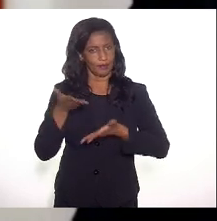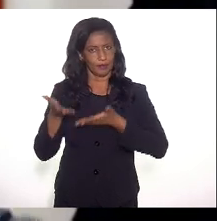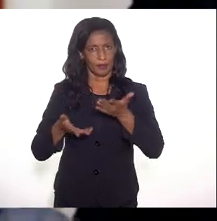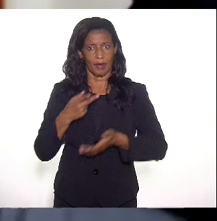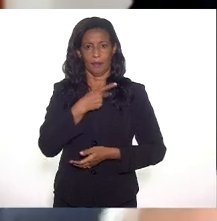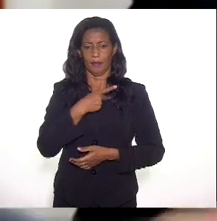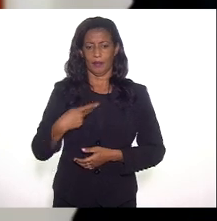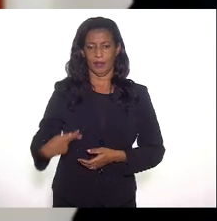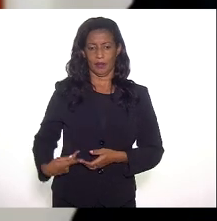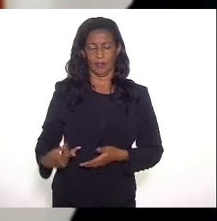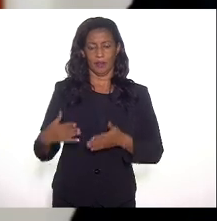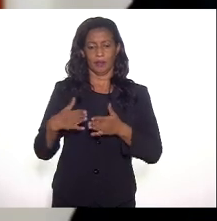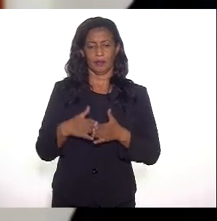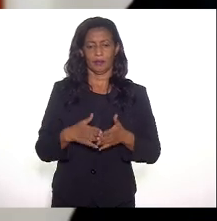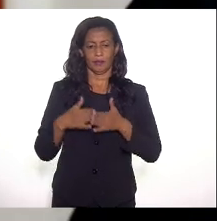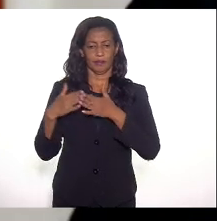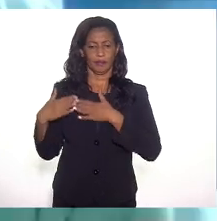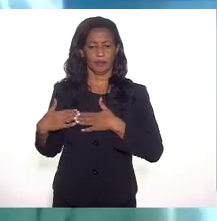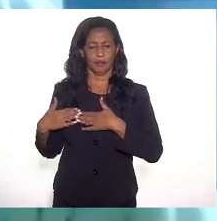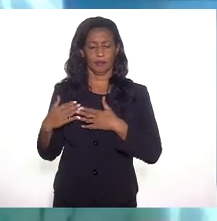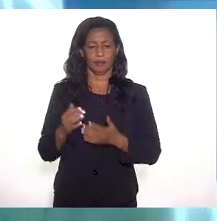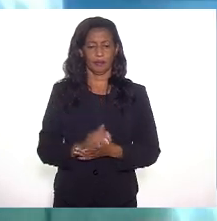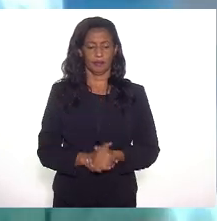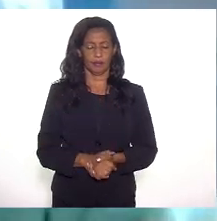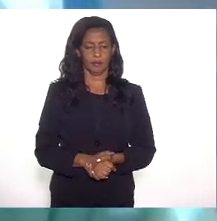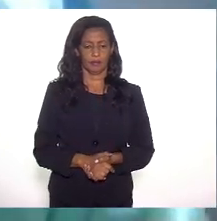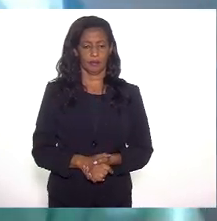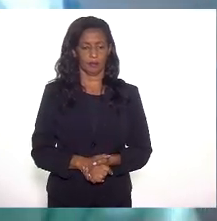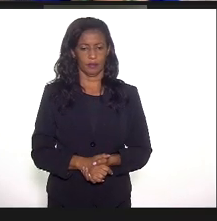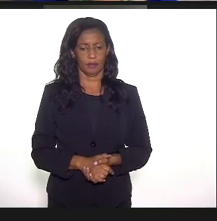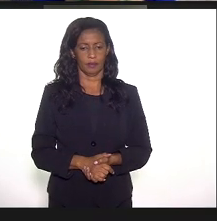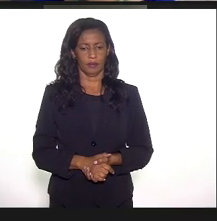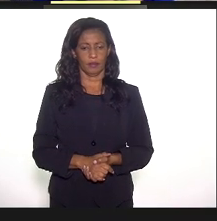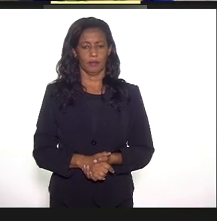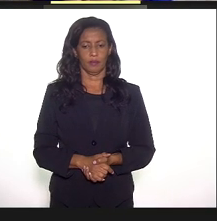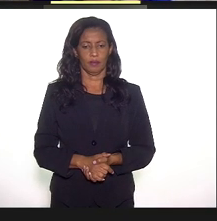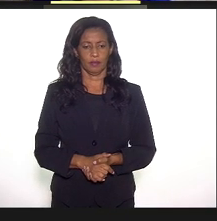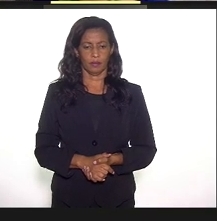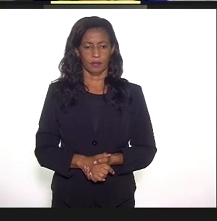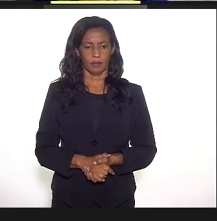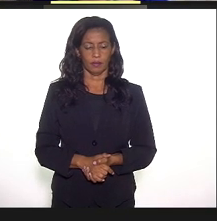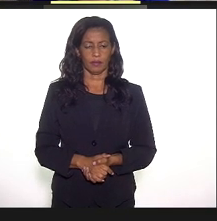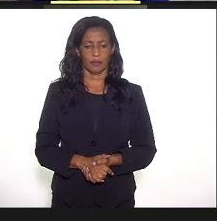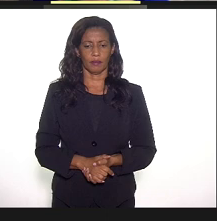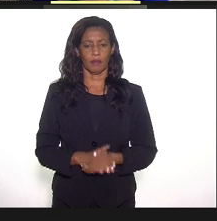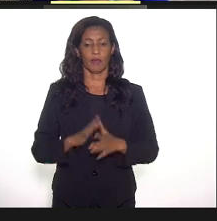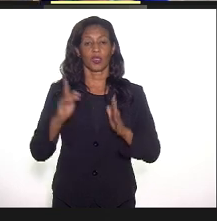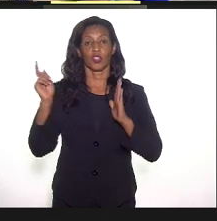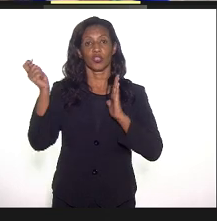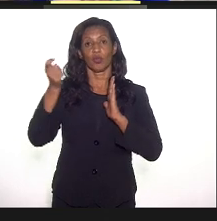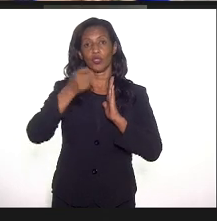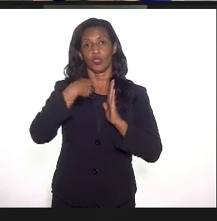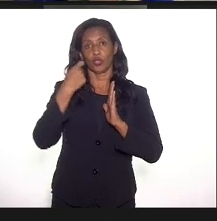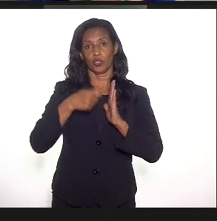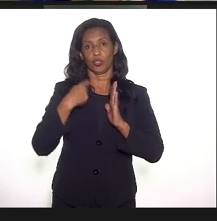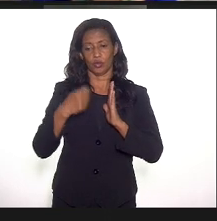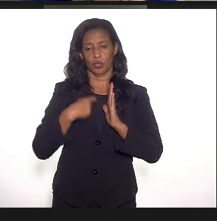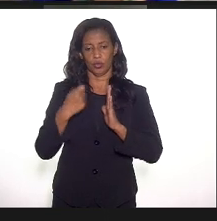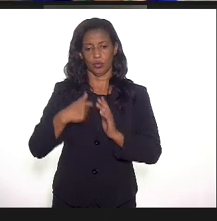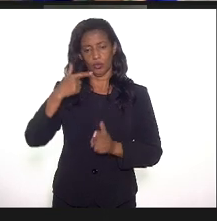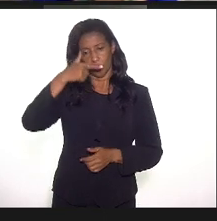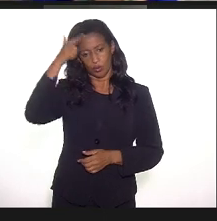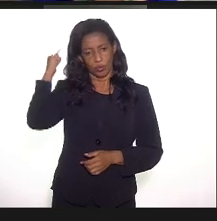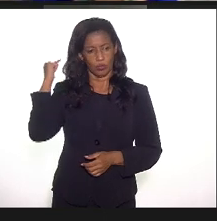vai... Não, pela ordem, presidente. Antes, porém, estão escritos lá deputado Luiz